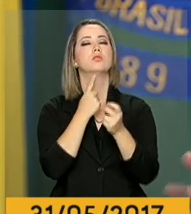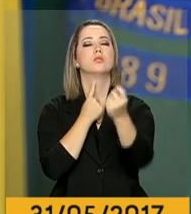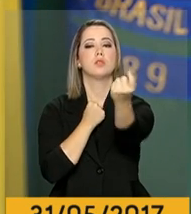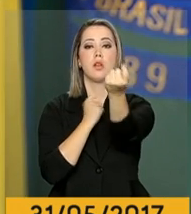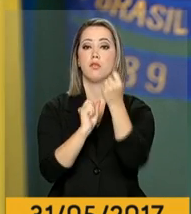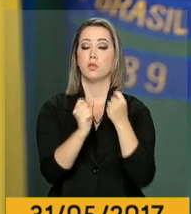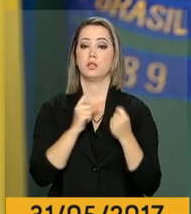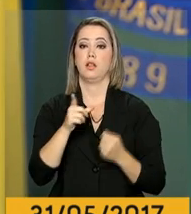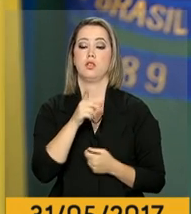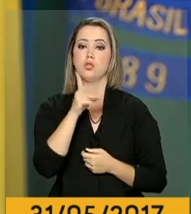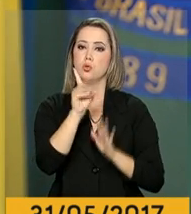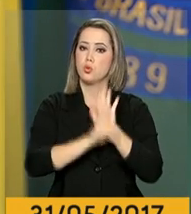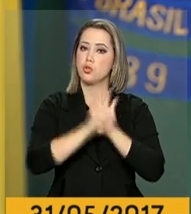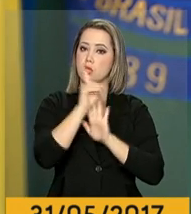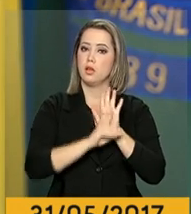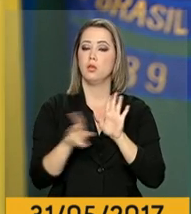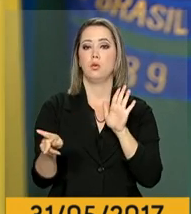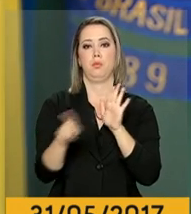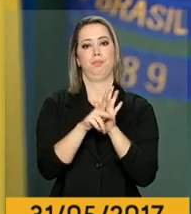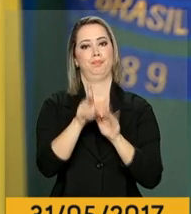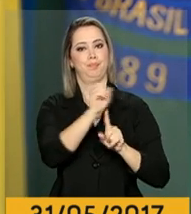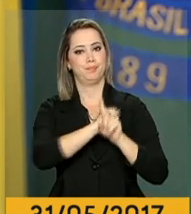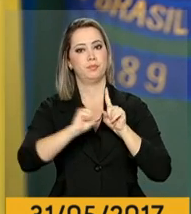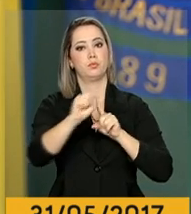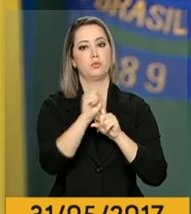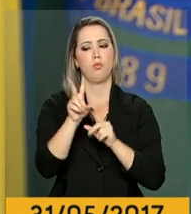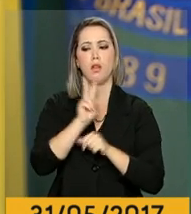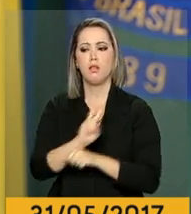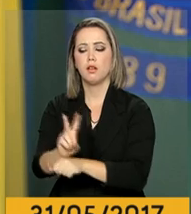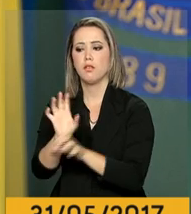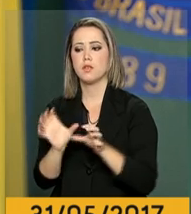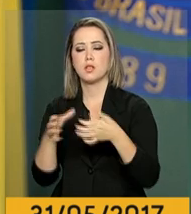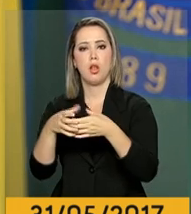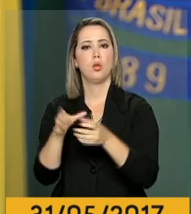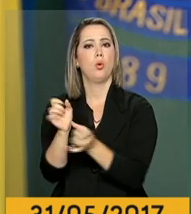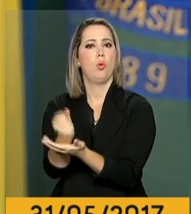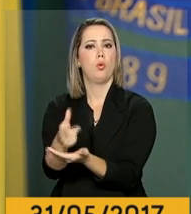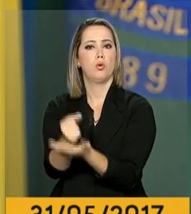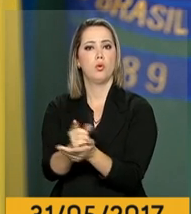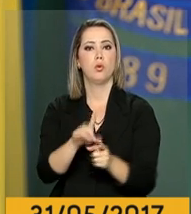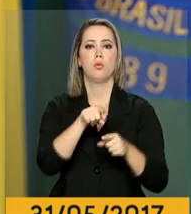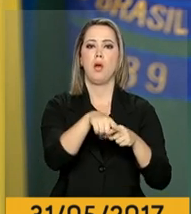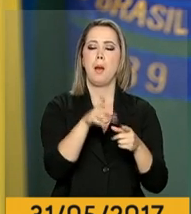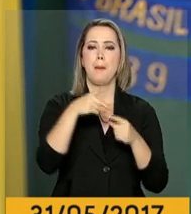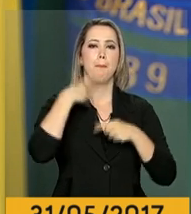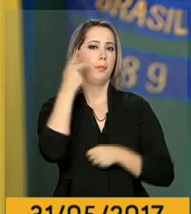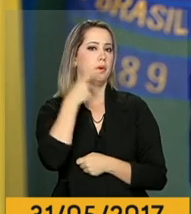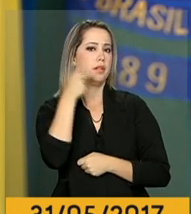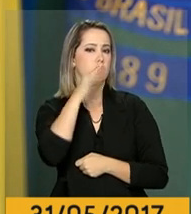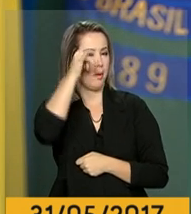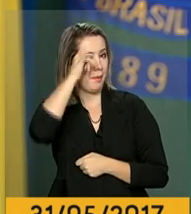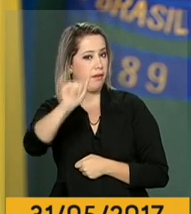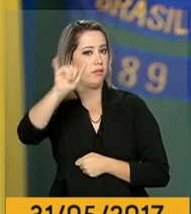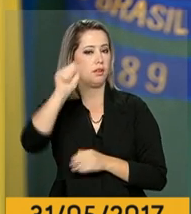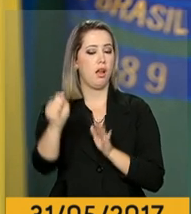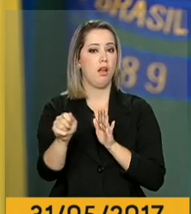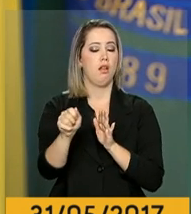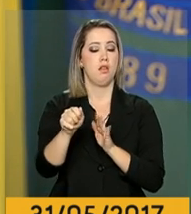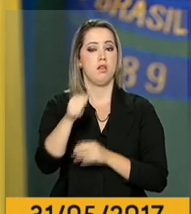do direito e da sociedade, da defesa do consumidor, a política contra drogas, como foi